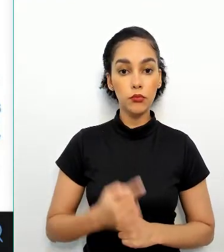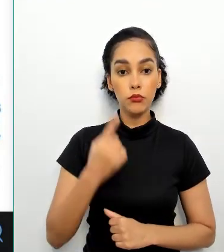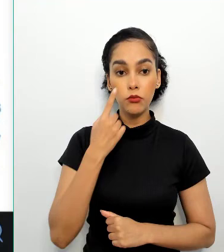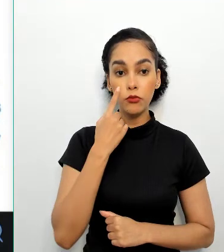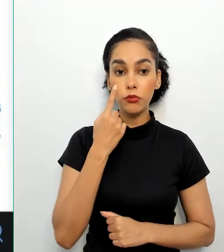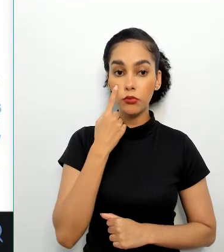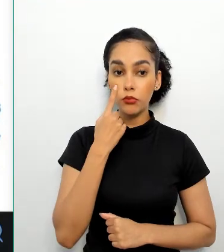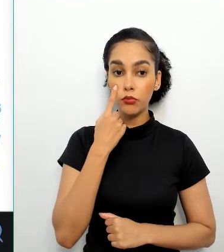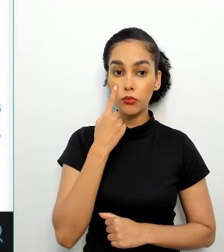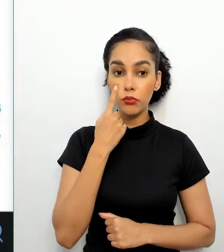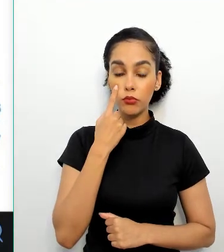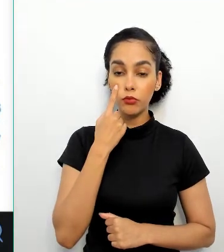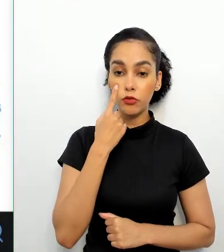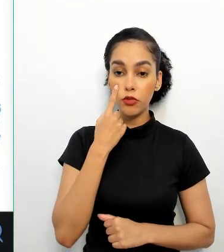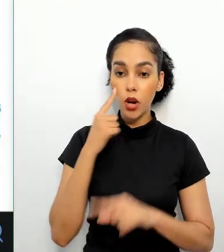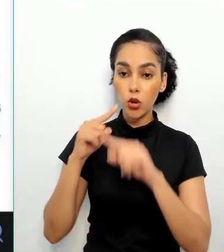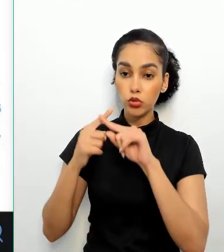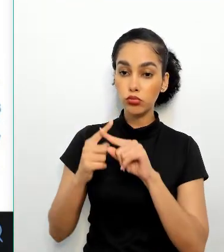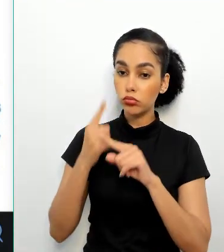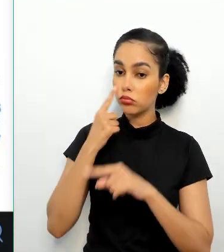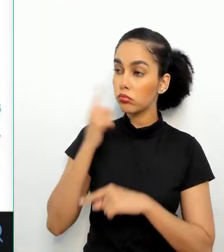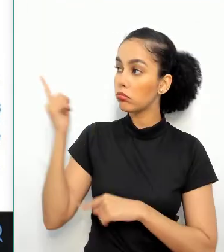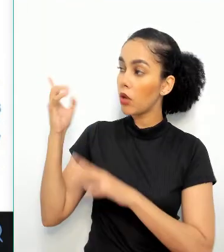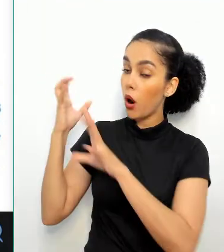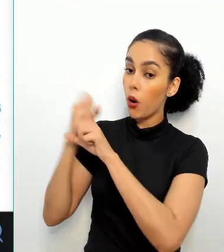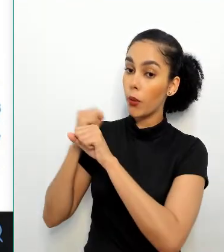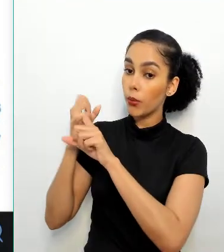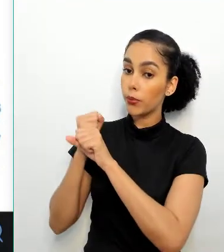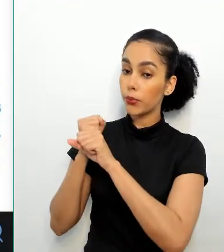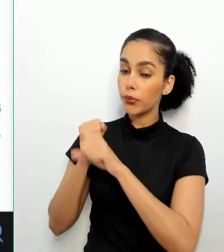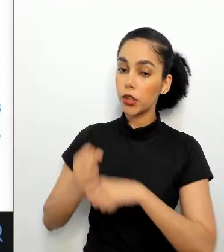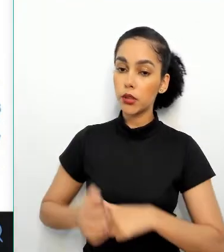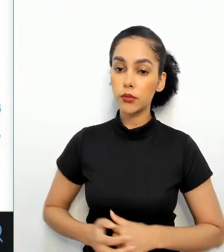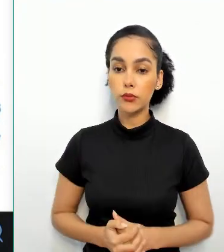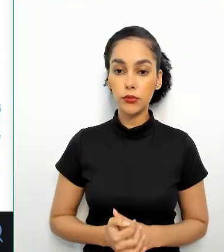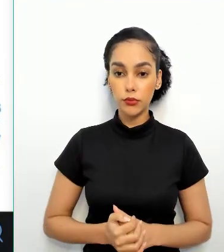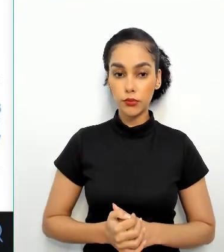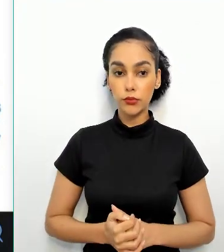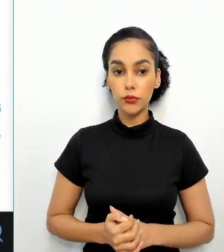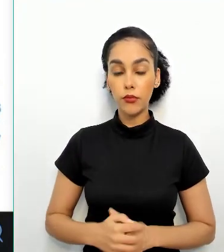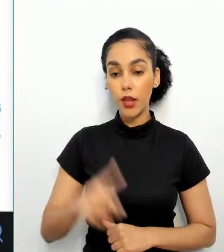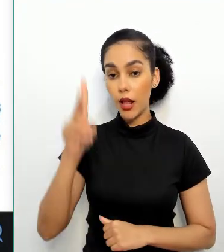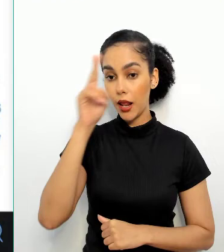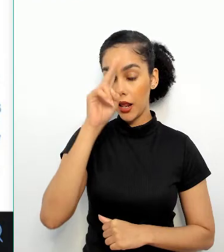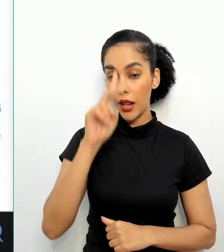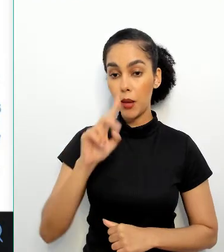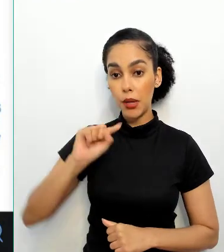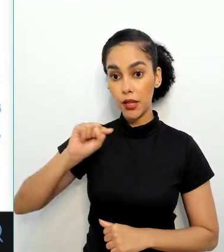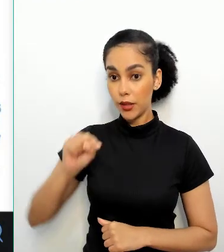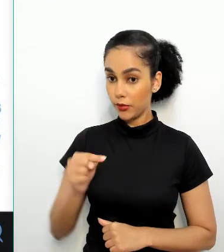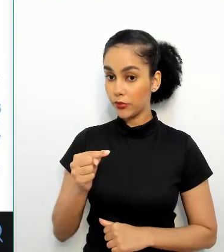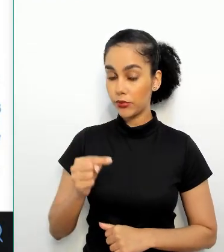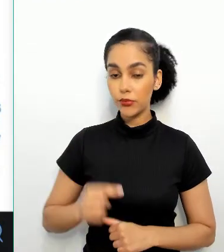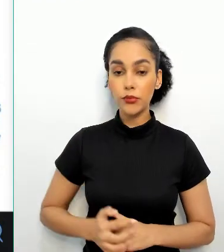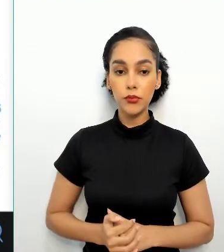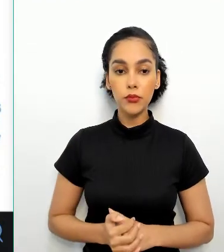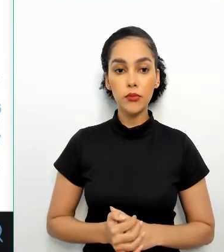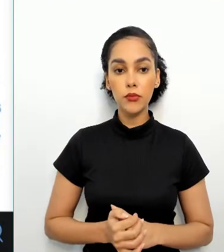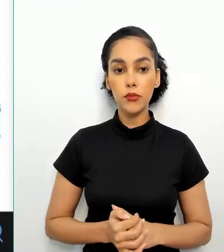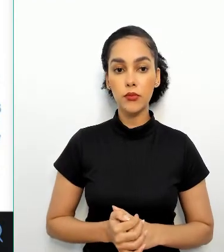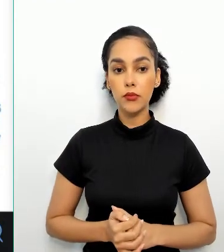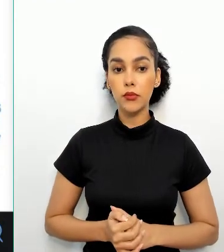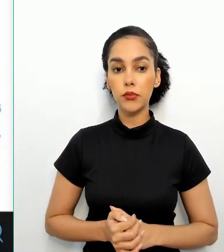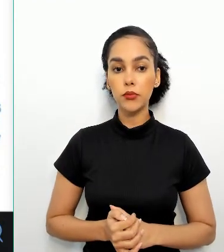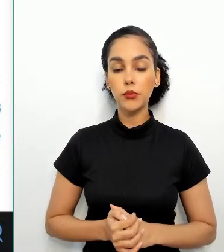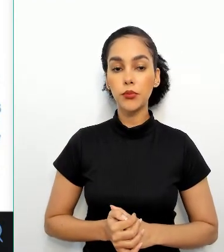temos aqui esse valor. 1 vezes 5, 5. 1 vezes 1, 1. Soma esses números e lembre-se de colocar aquela casa decimal